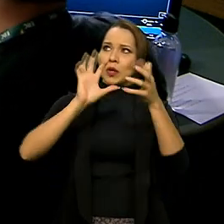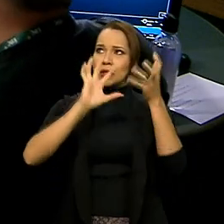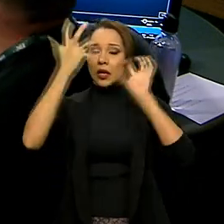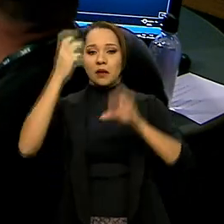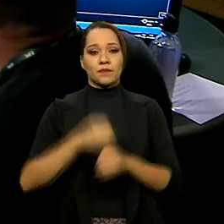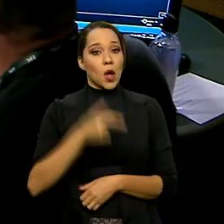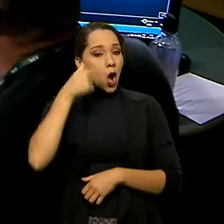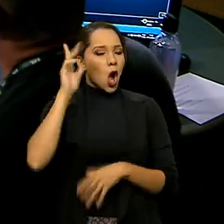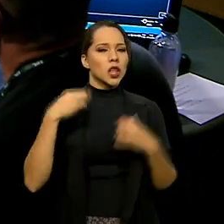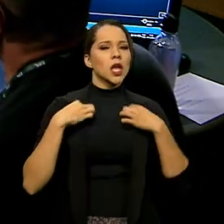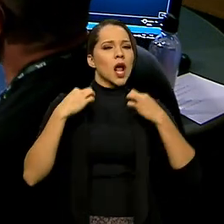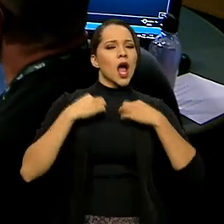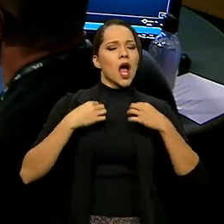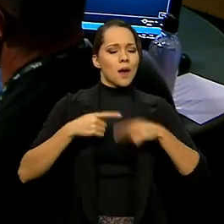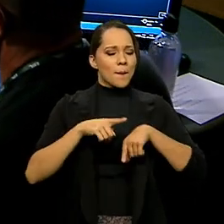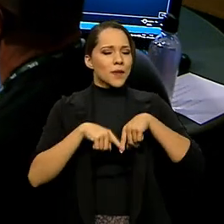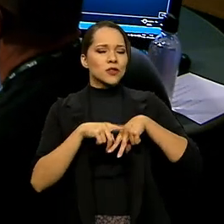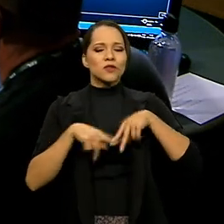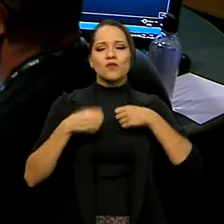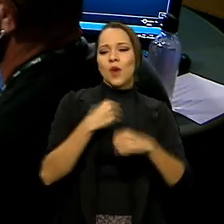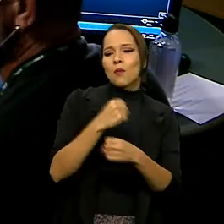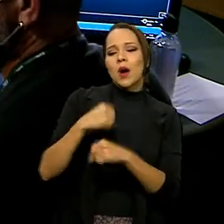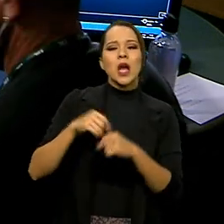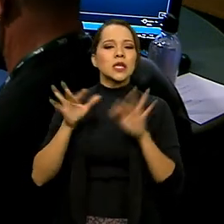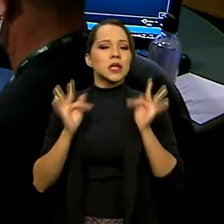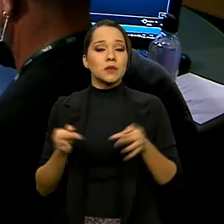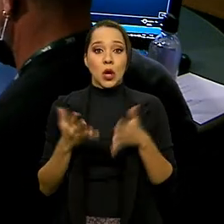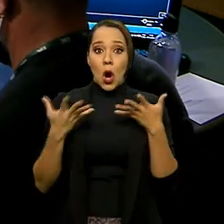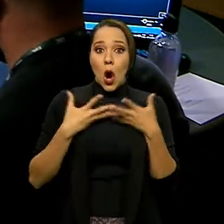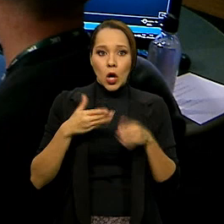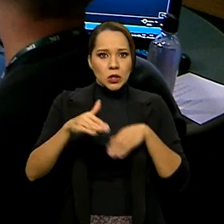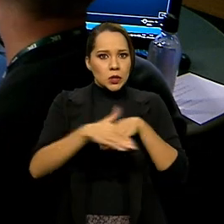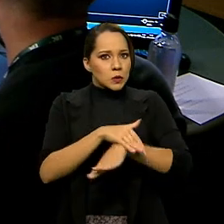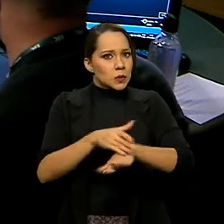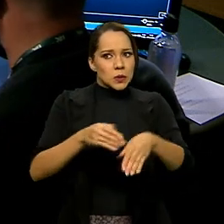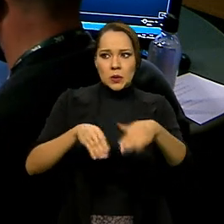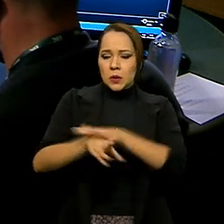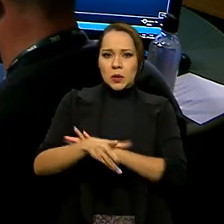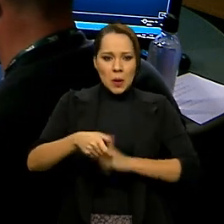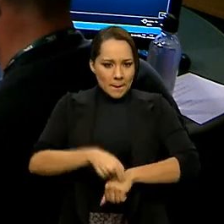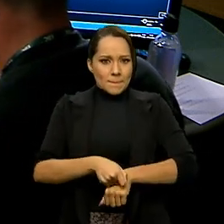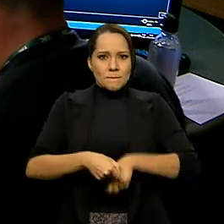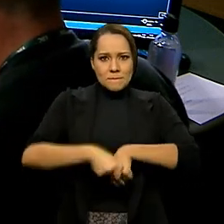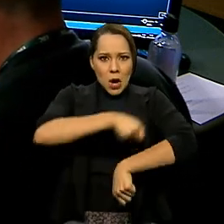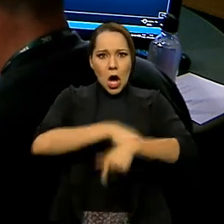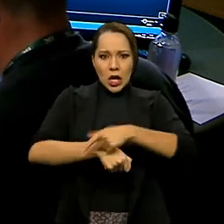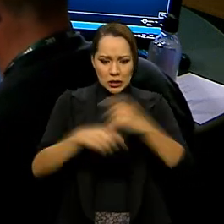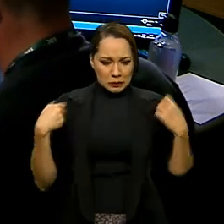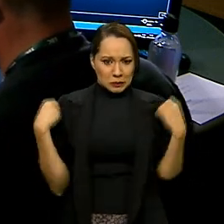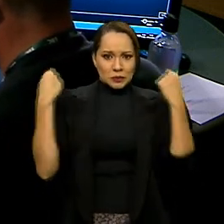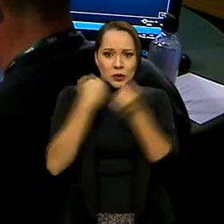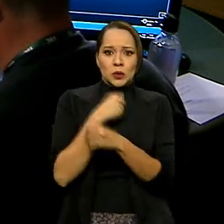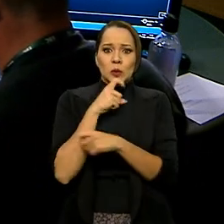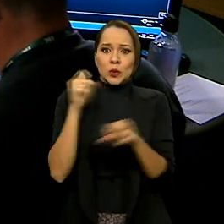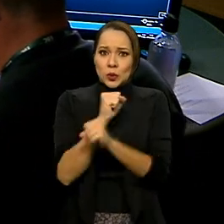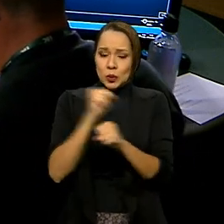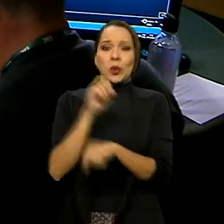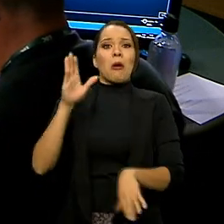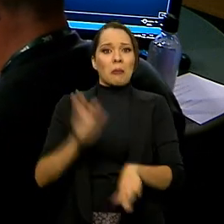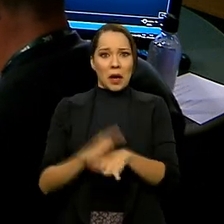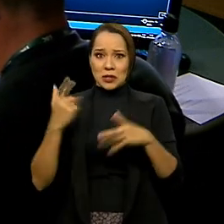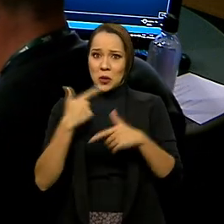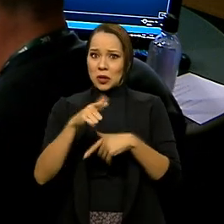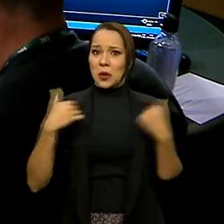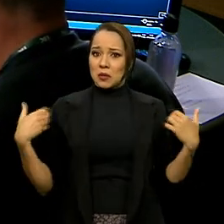eu estava de camiseta, bermudinha, limpando o jardim. Hoje eu calcei meia, uma bota, 2 blusas de lã e eu acho que eu vou pegar mais